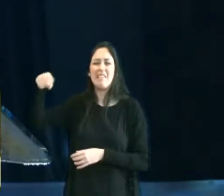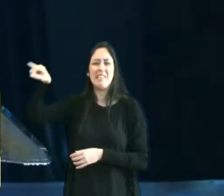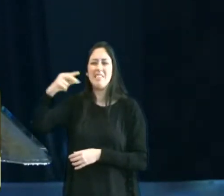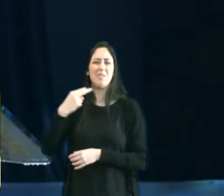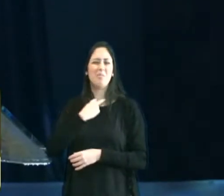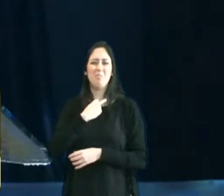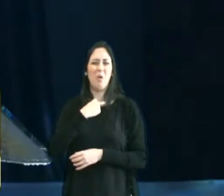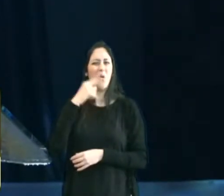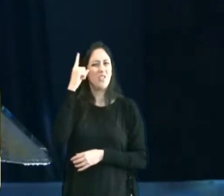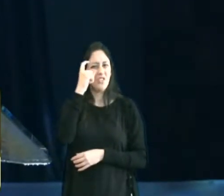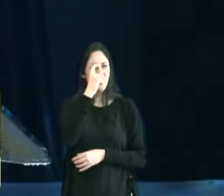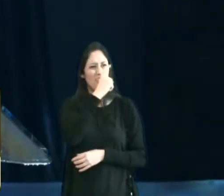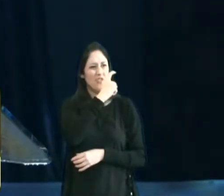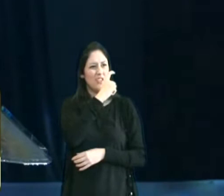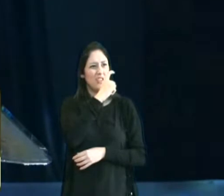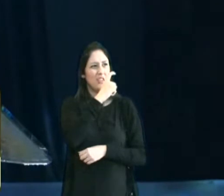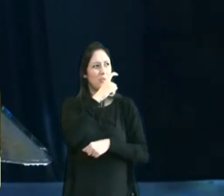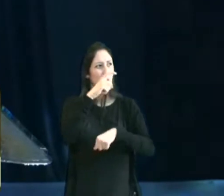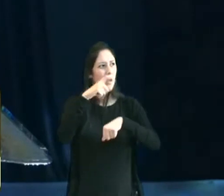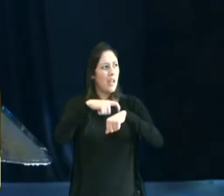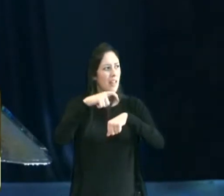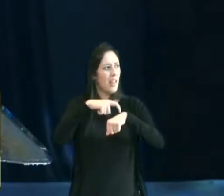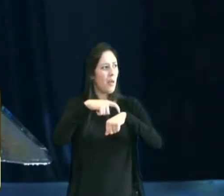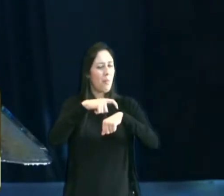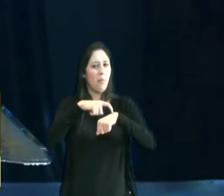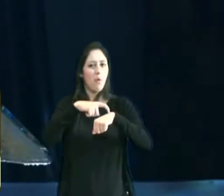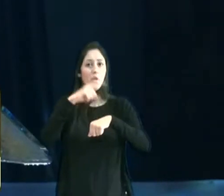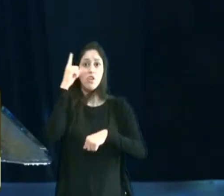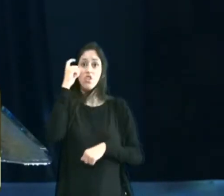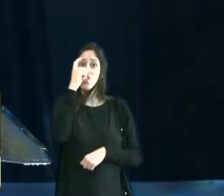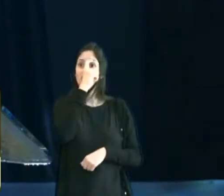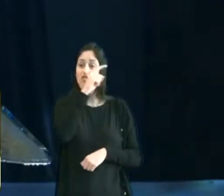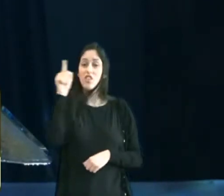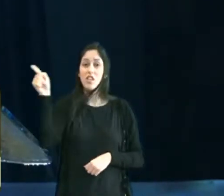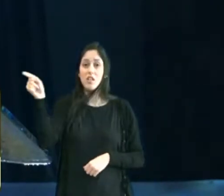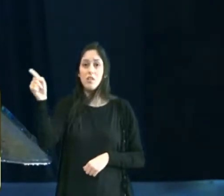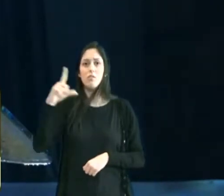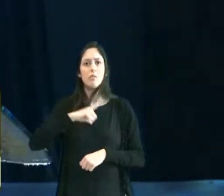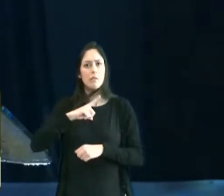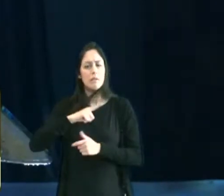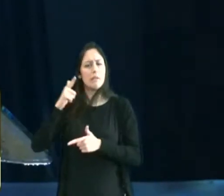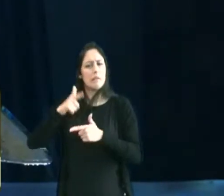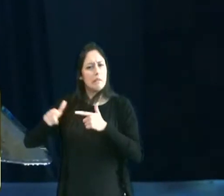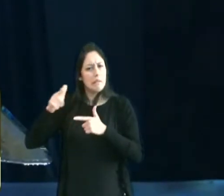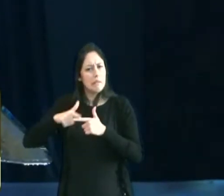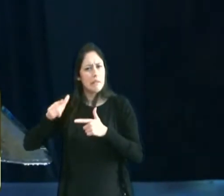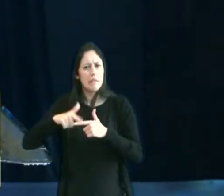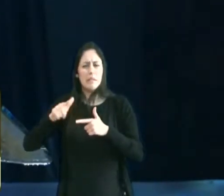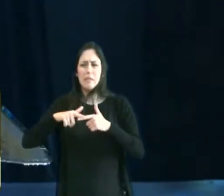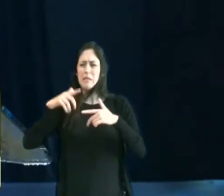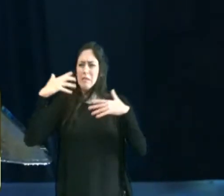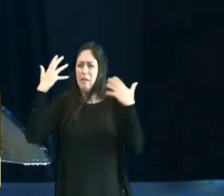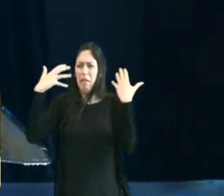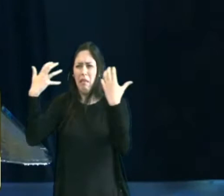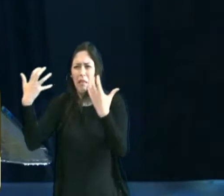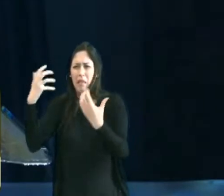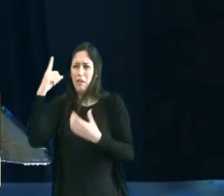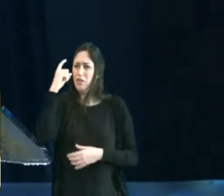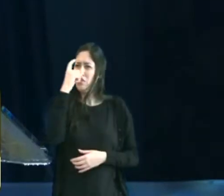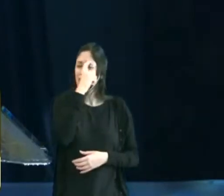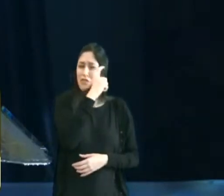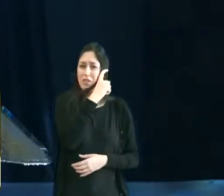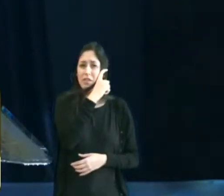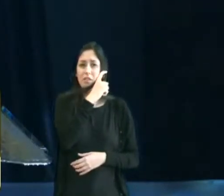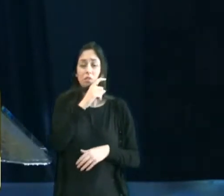naquele tempo, começando algo novo. E ele vai enfrentando as pressões, mas Deus sinaliza